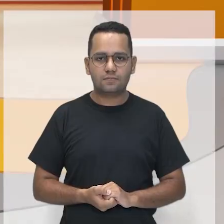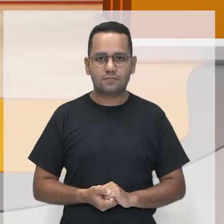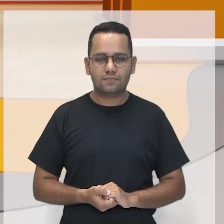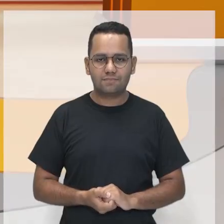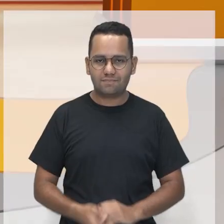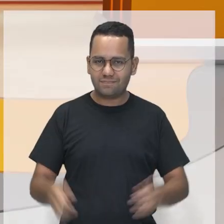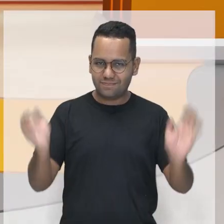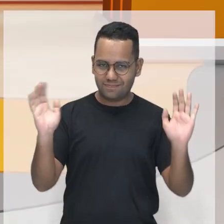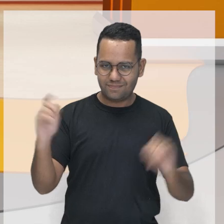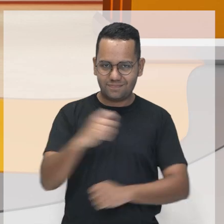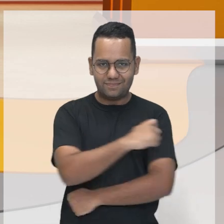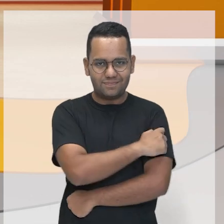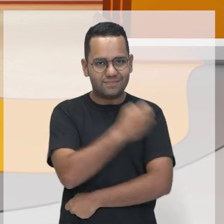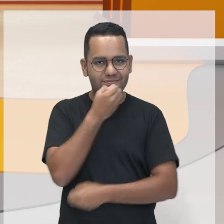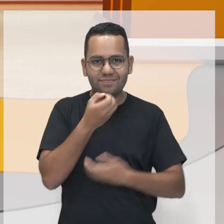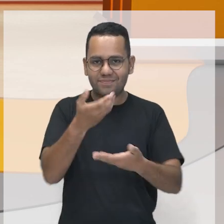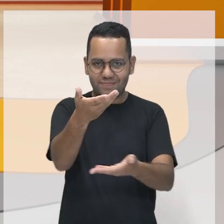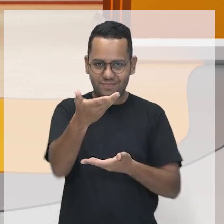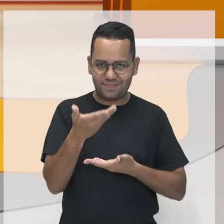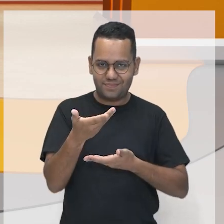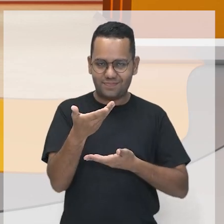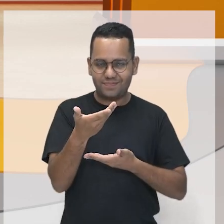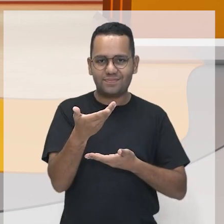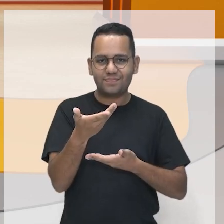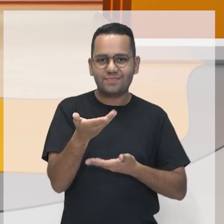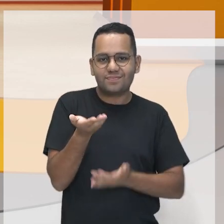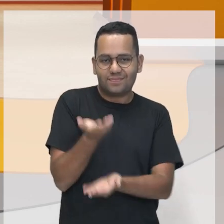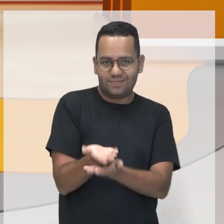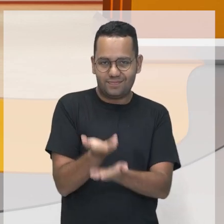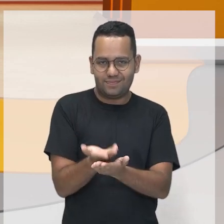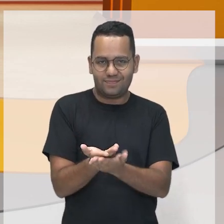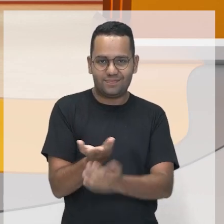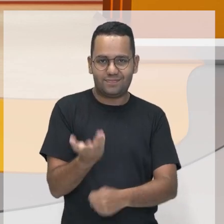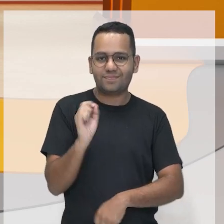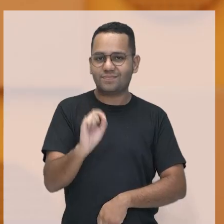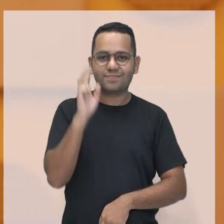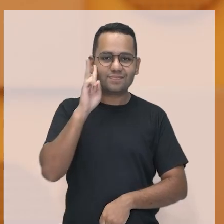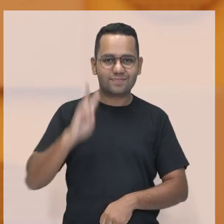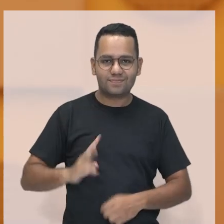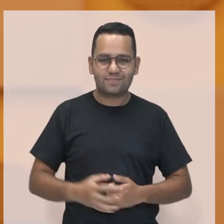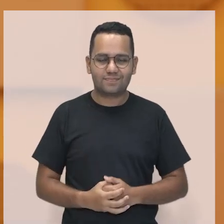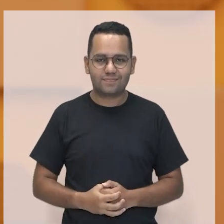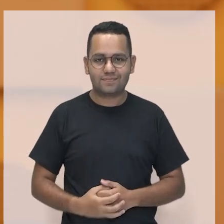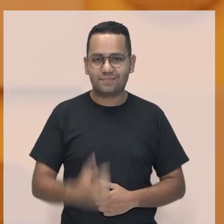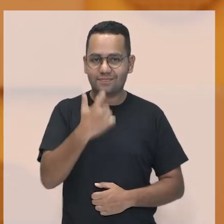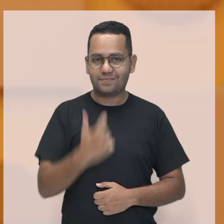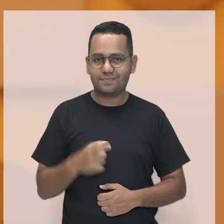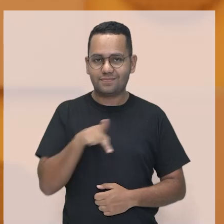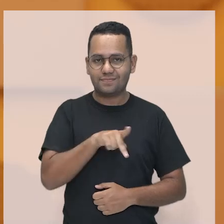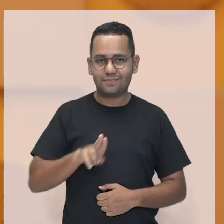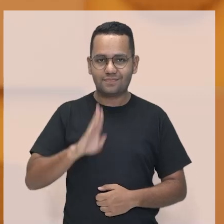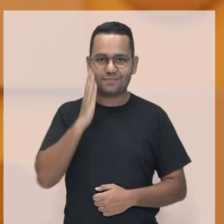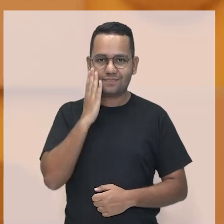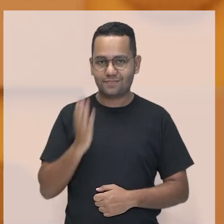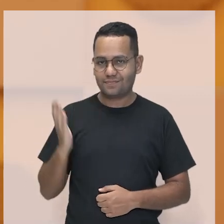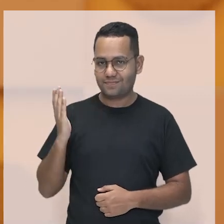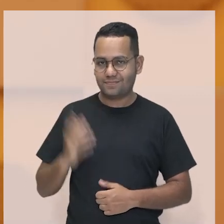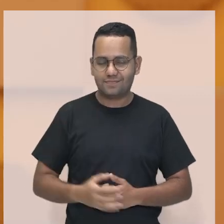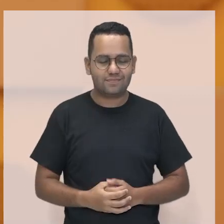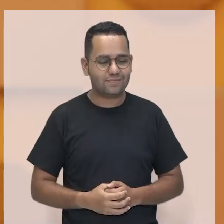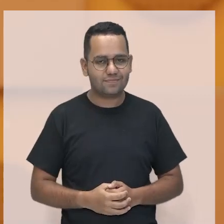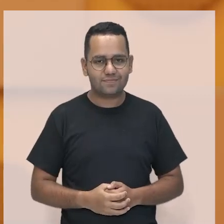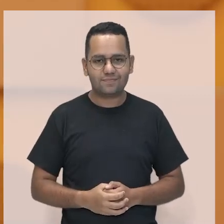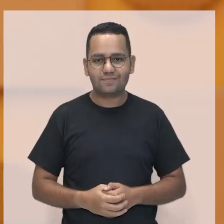Olá, queridos alunos! Sejam bem-vindos a uma aula de História. Eu sou a professora Michele Santos e estarei